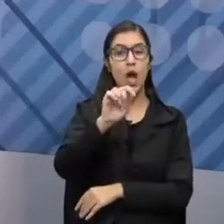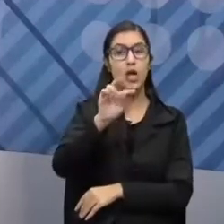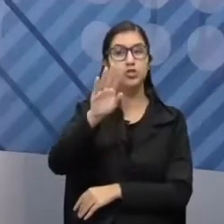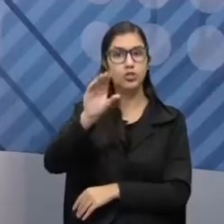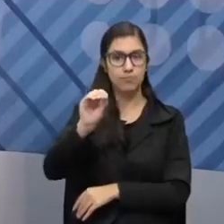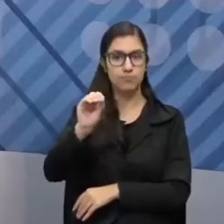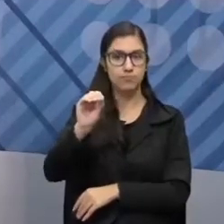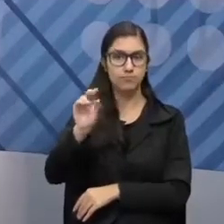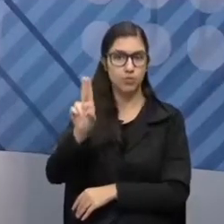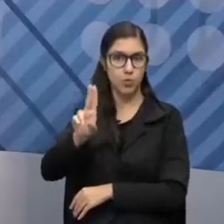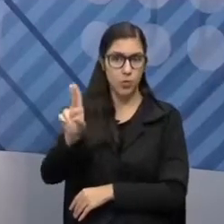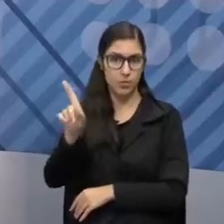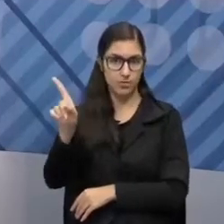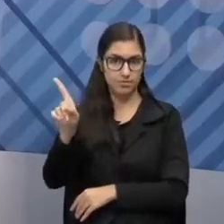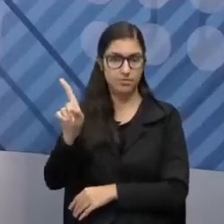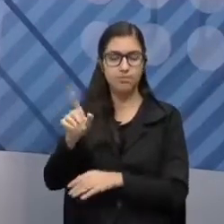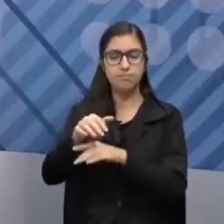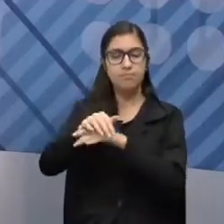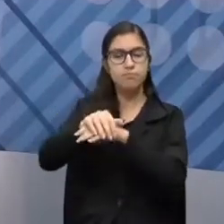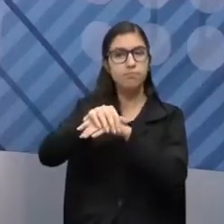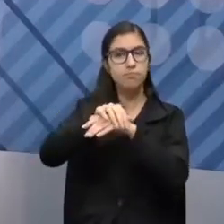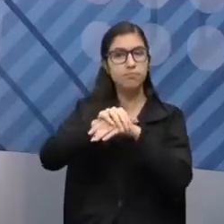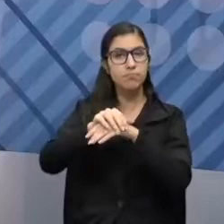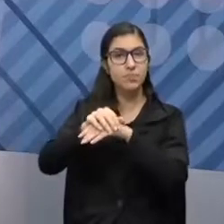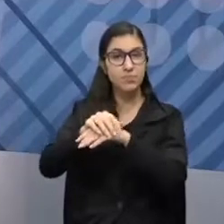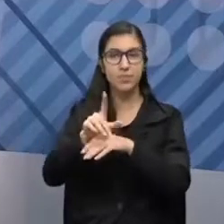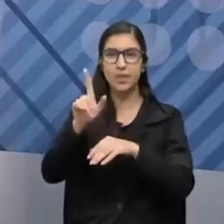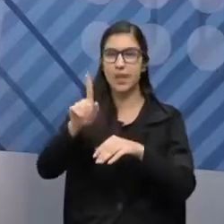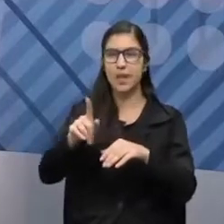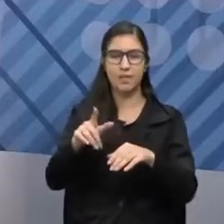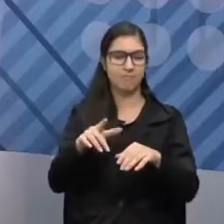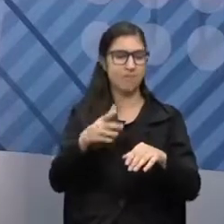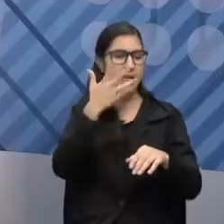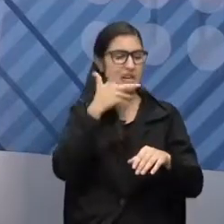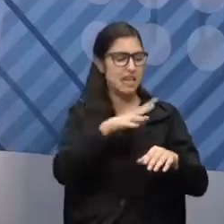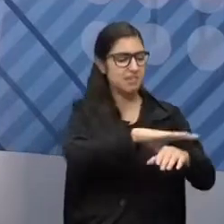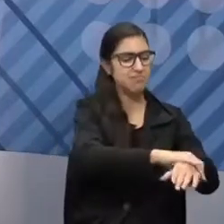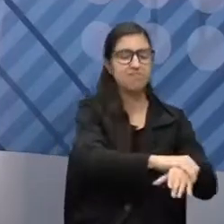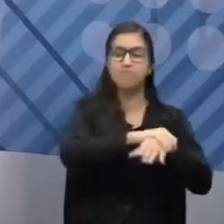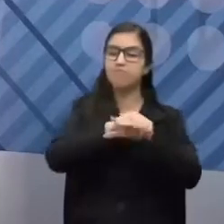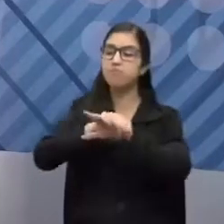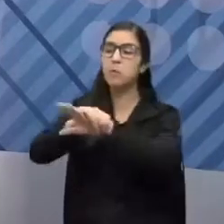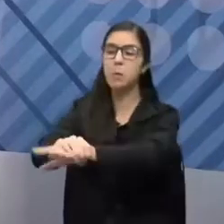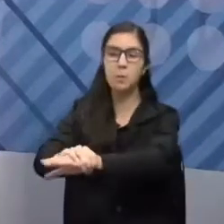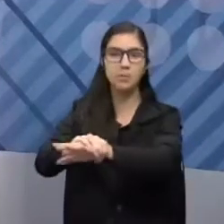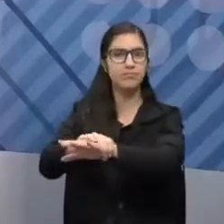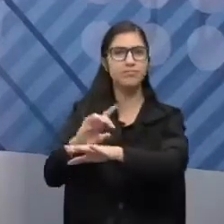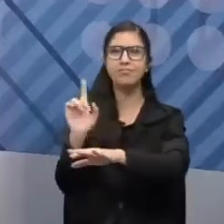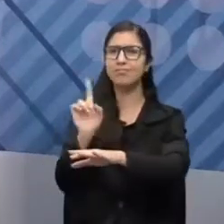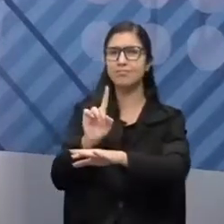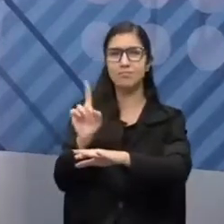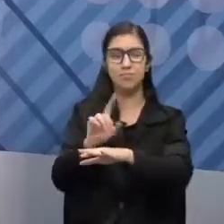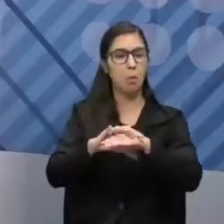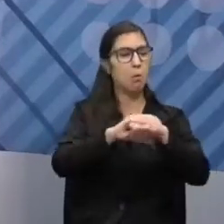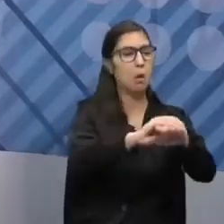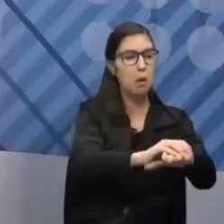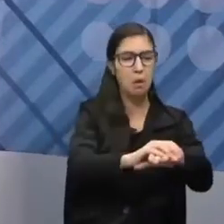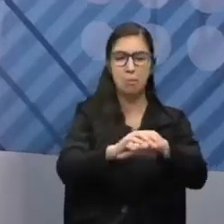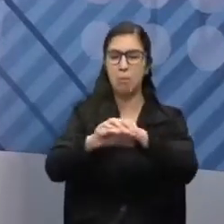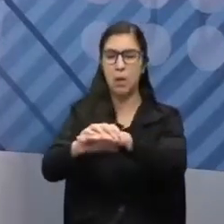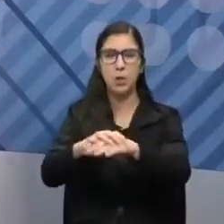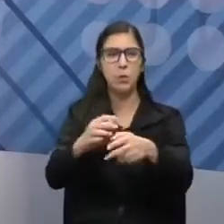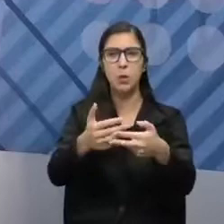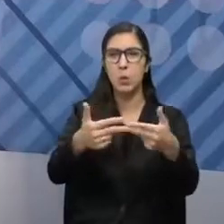que é assim que nós vamos trabalhar com essas crianças. Então, não é pegar a mãozinha da criança e levar até um objeto, até uma